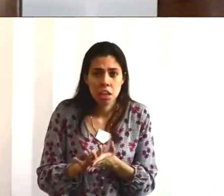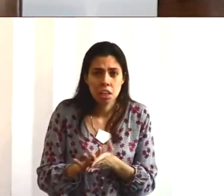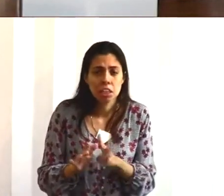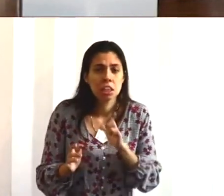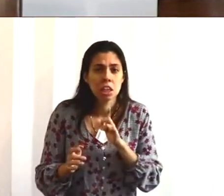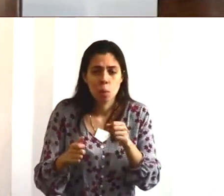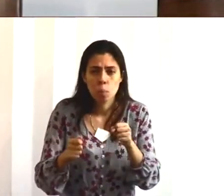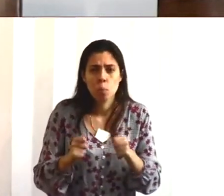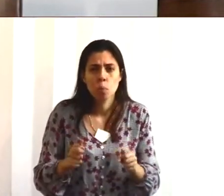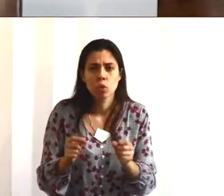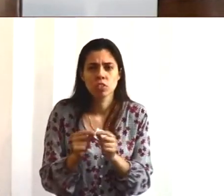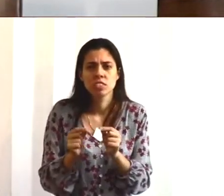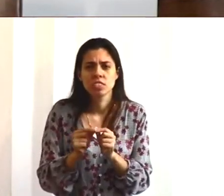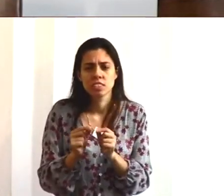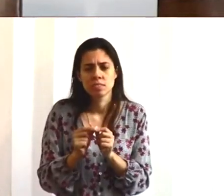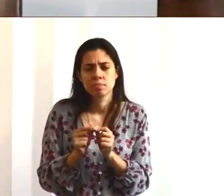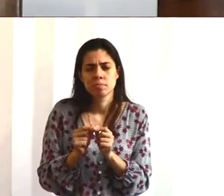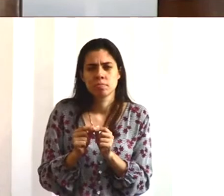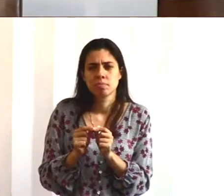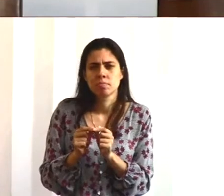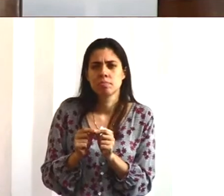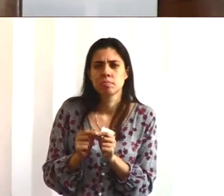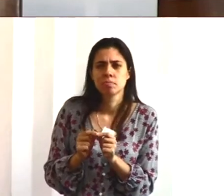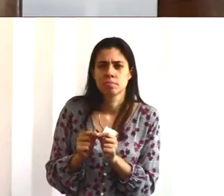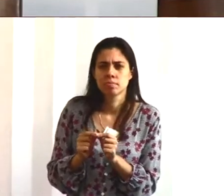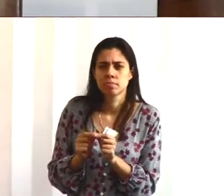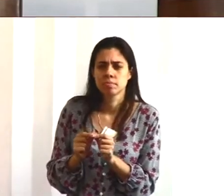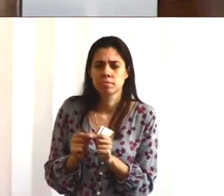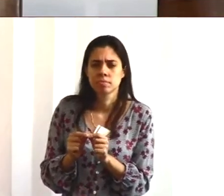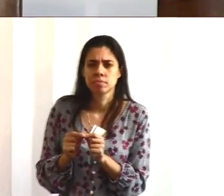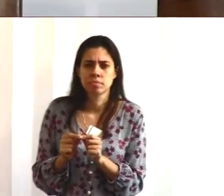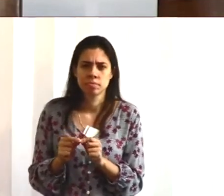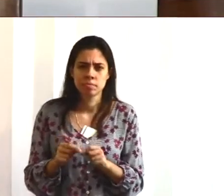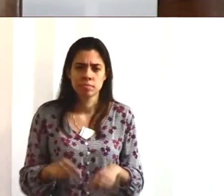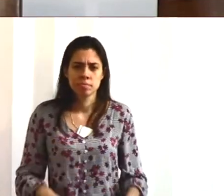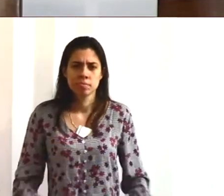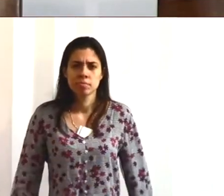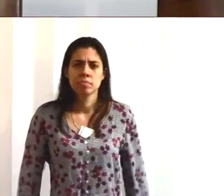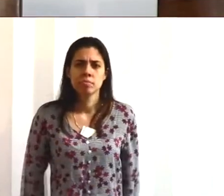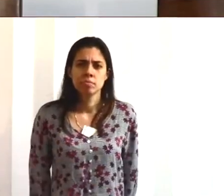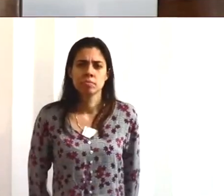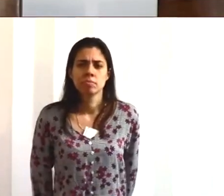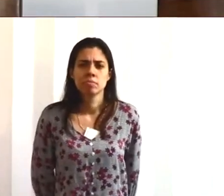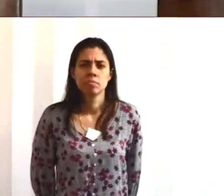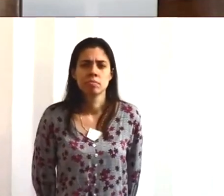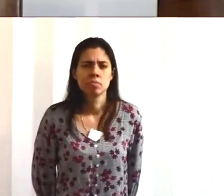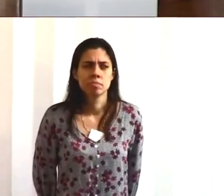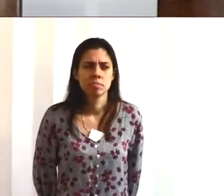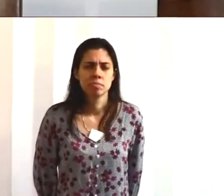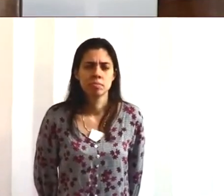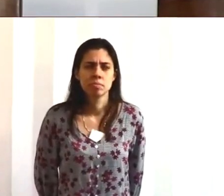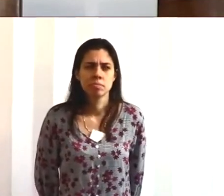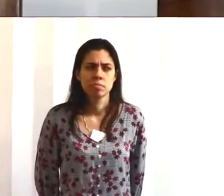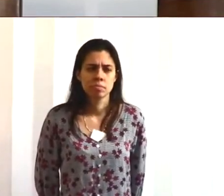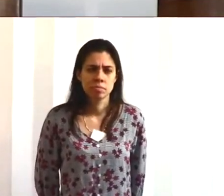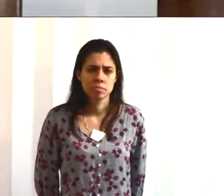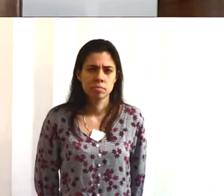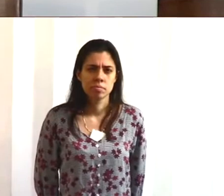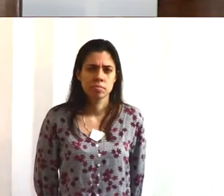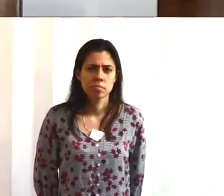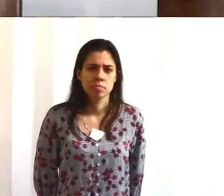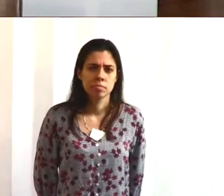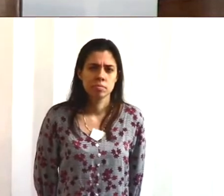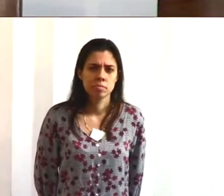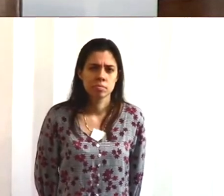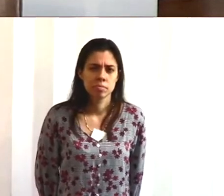ali, pronto para trazê-los de volta e caminhar com eles num caminho de esperança.